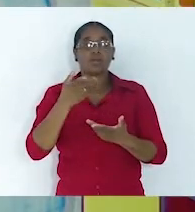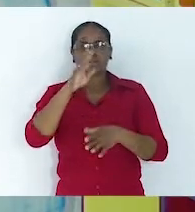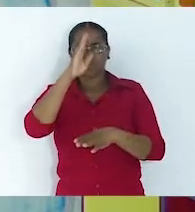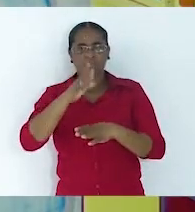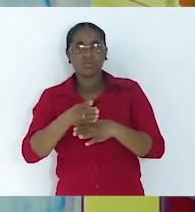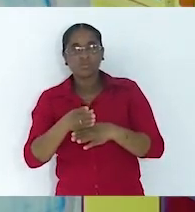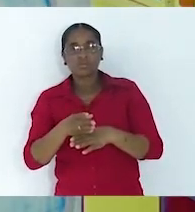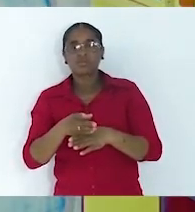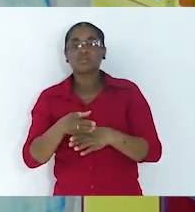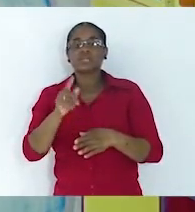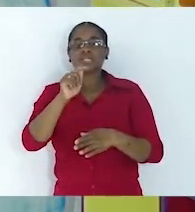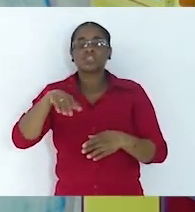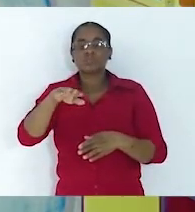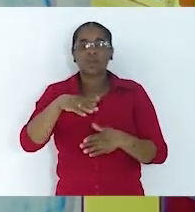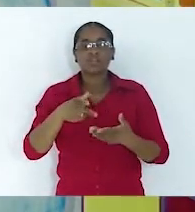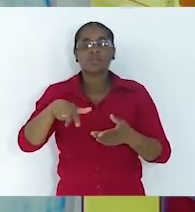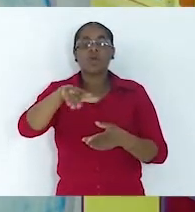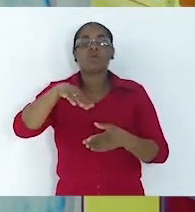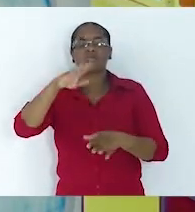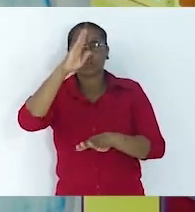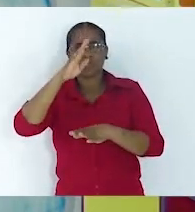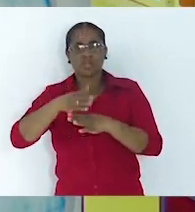se realiza os elementos, os